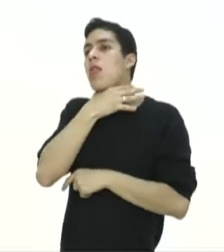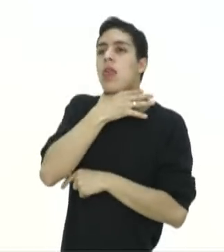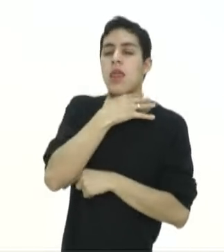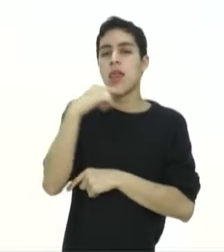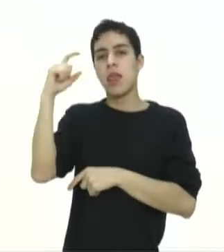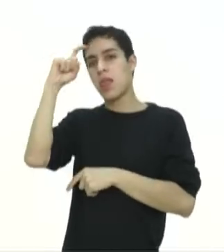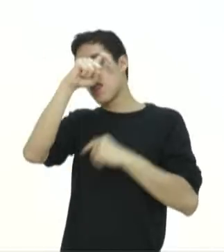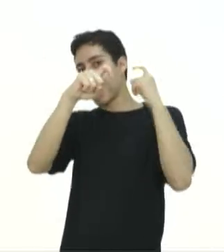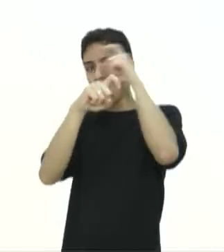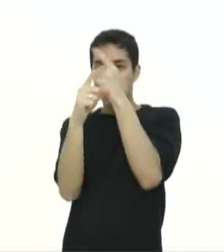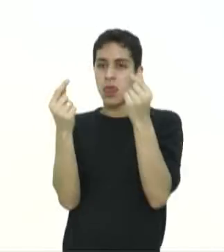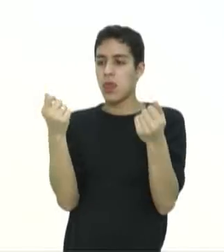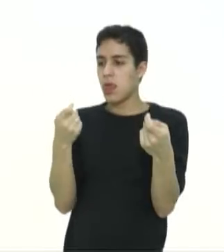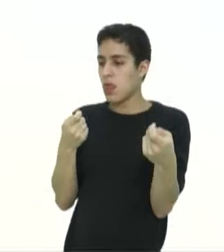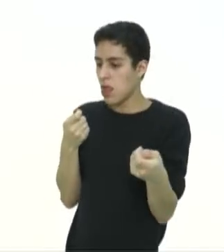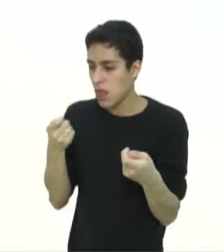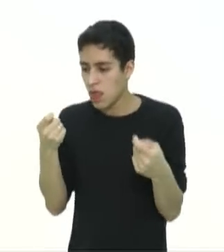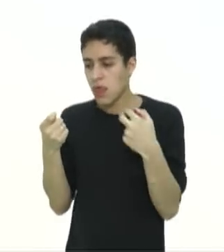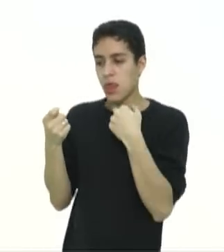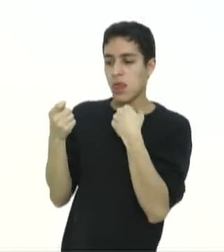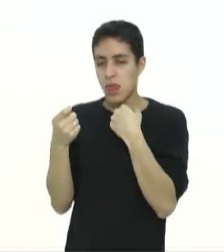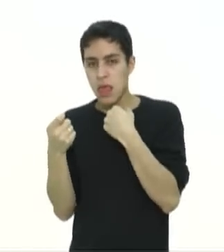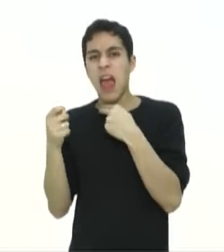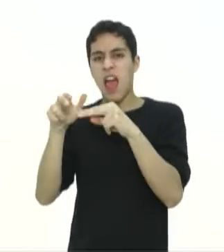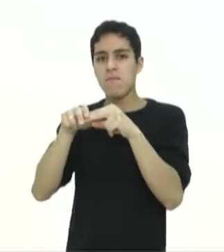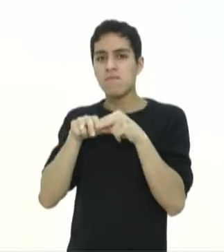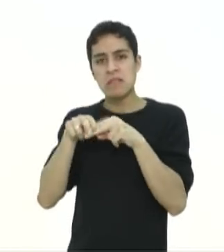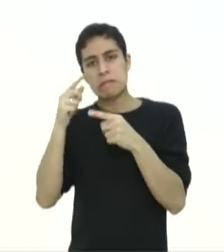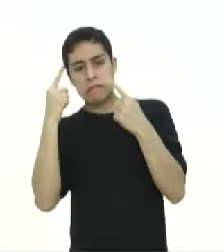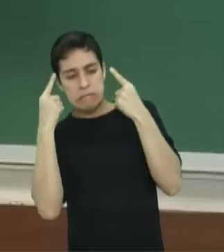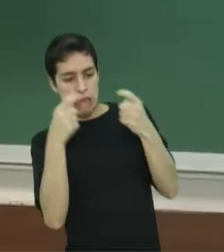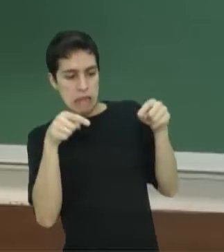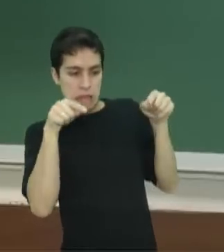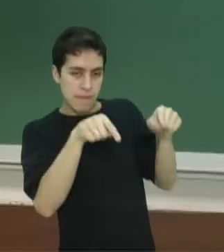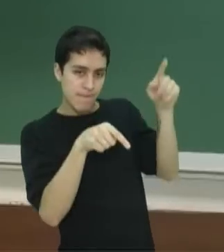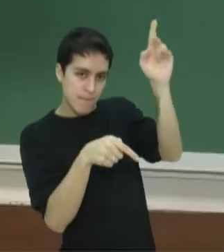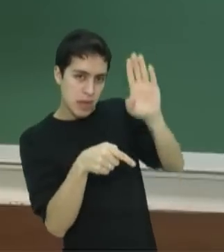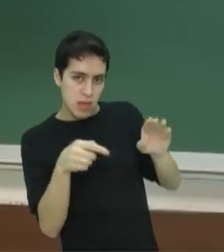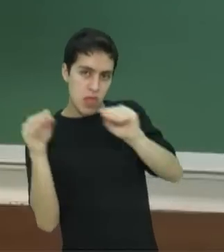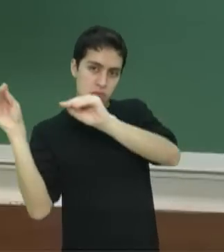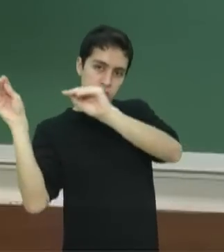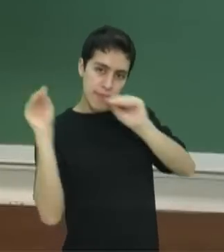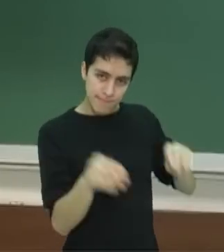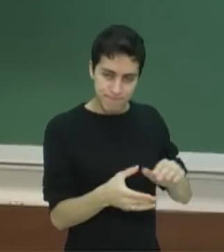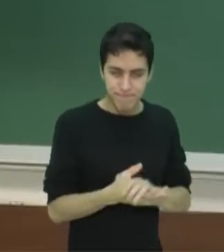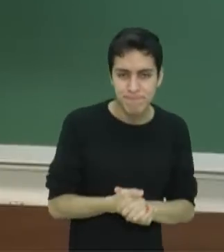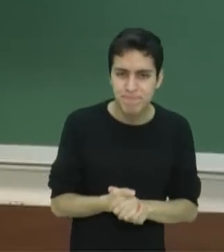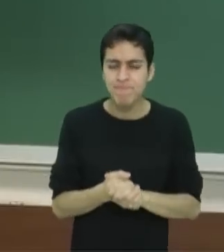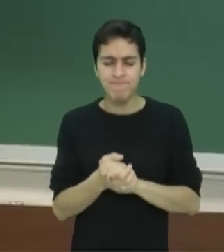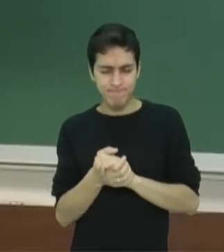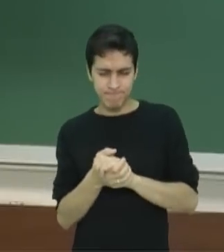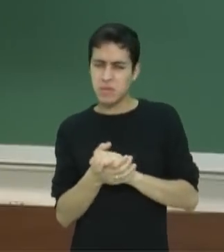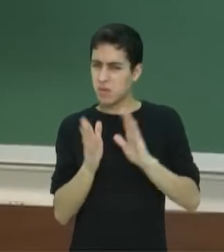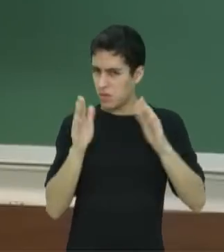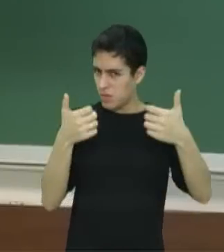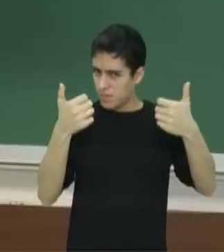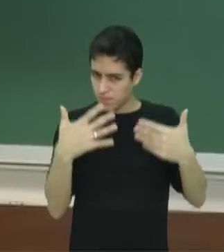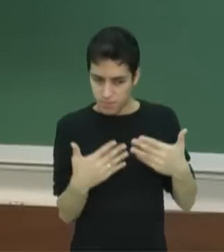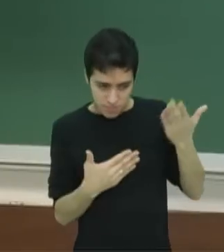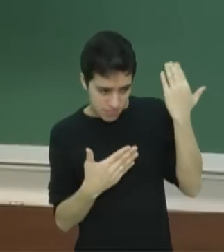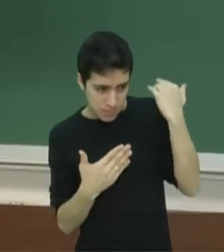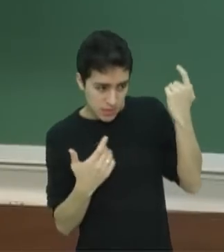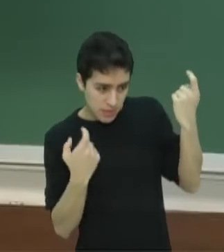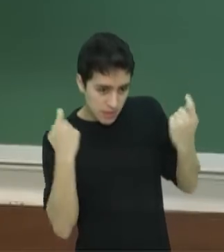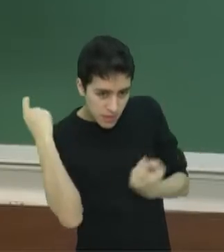seus países de origem. Eu mencionei que existia uma preocupação dos fazendeiros de café